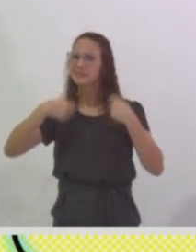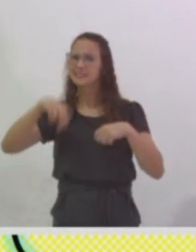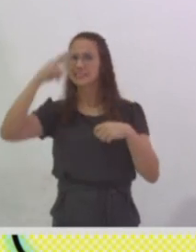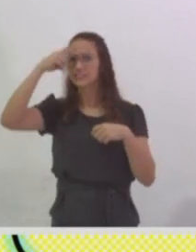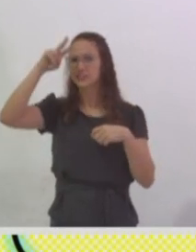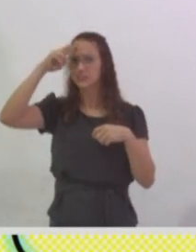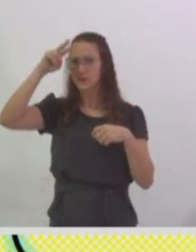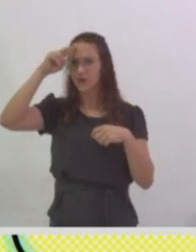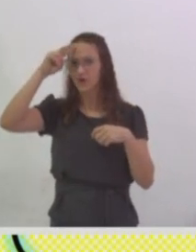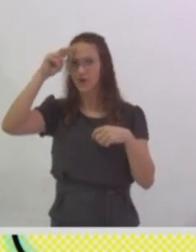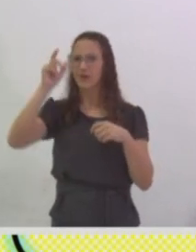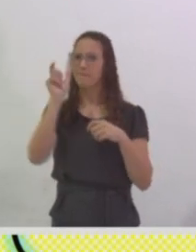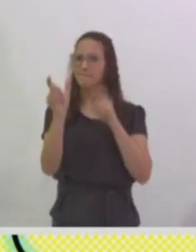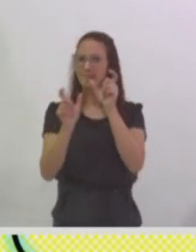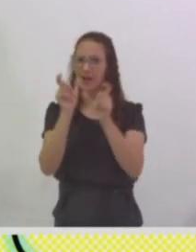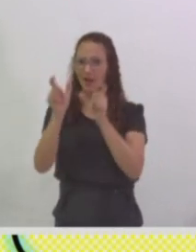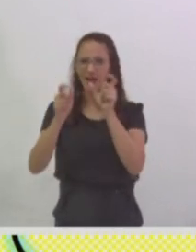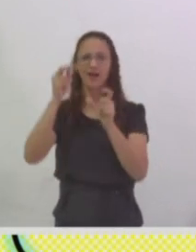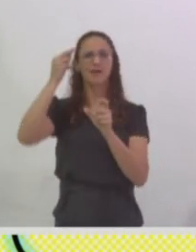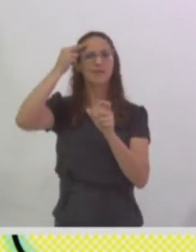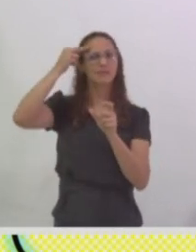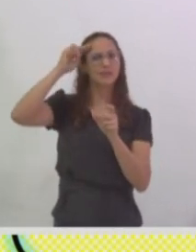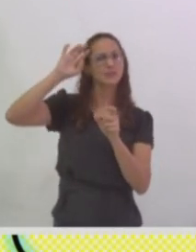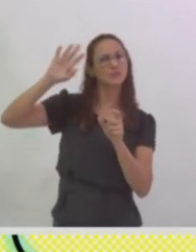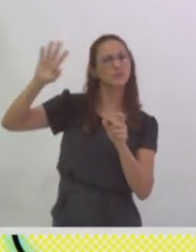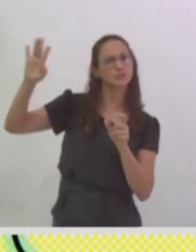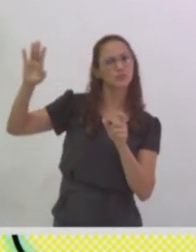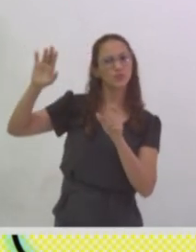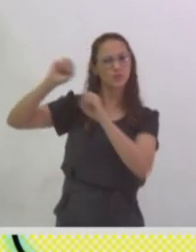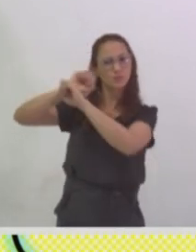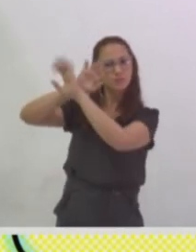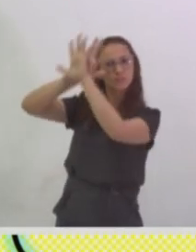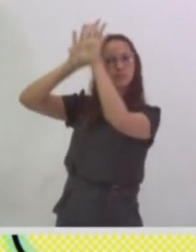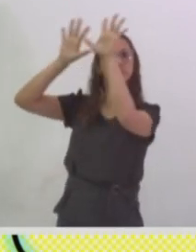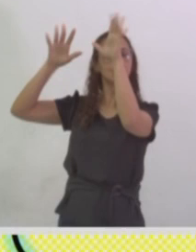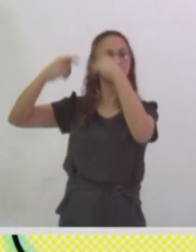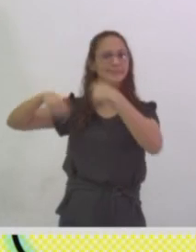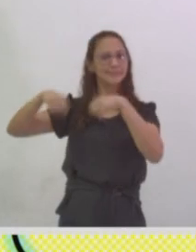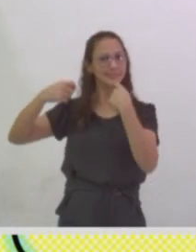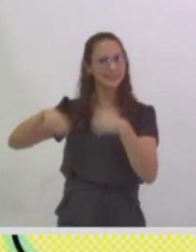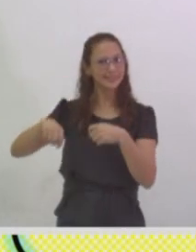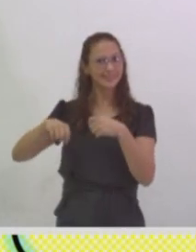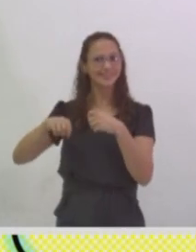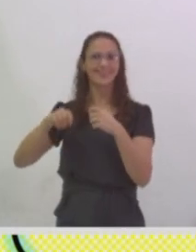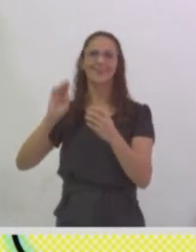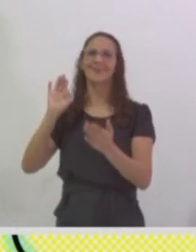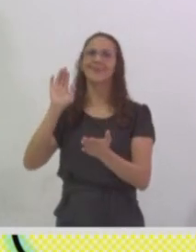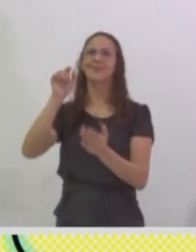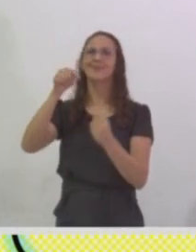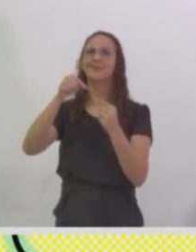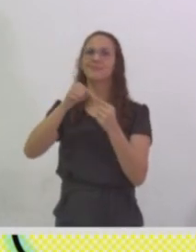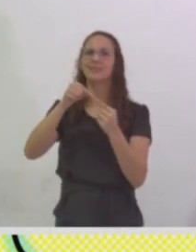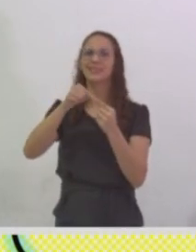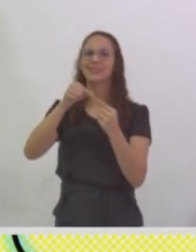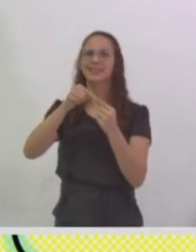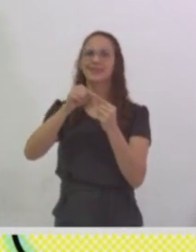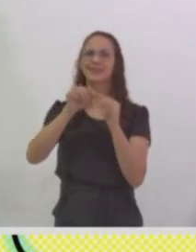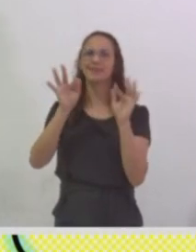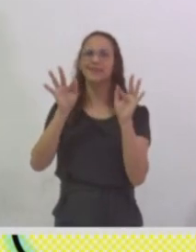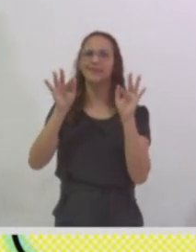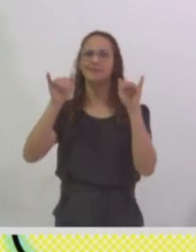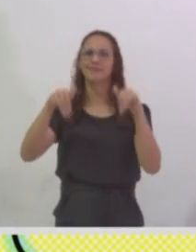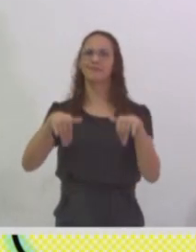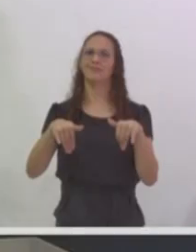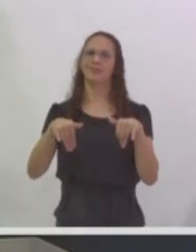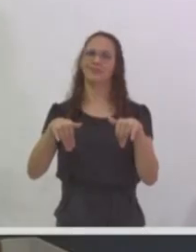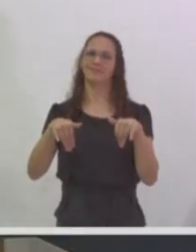fantasias, ou seja, isso foi a conclusão. Ele se tornou agora pirata de aventura, que é o fim da história. Viu só?